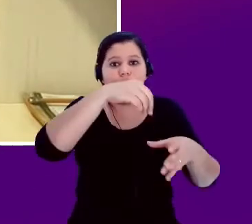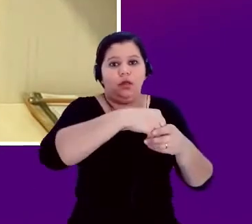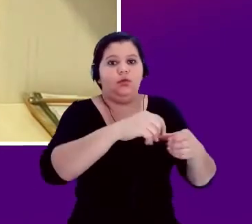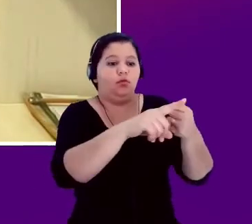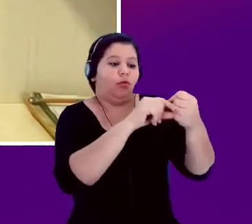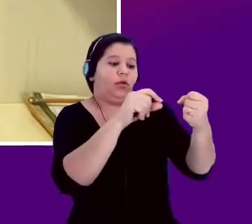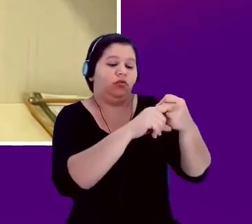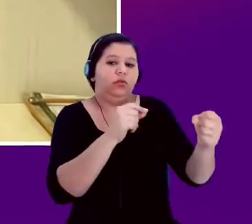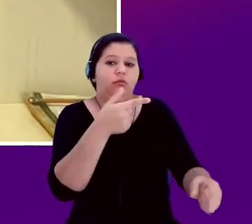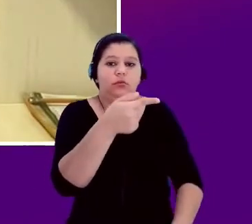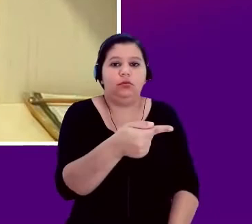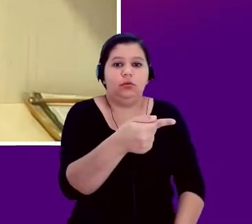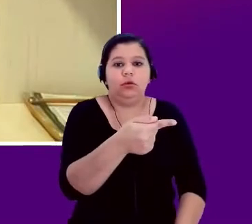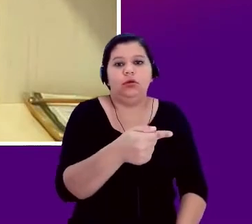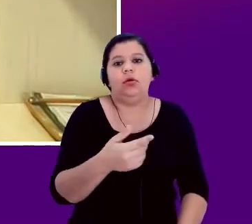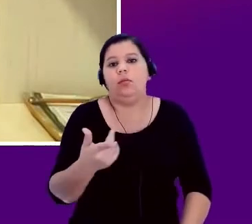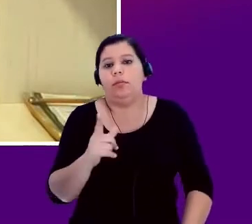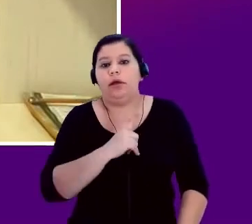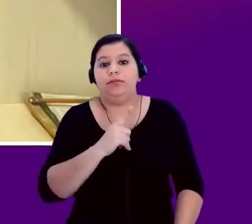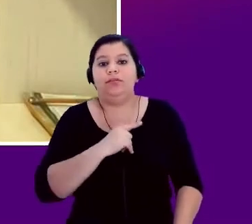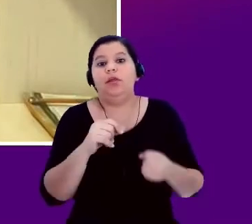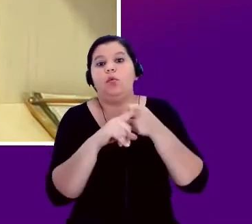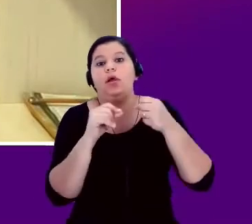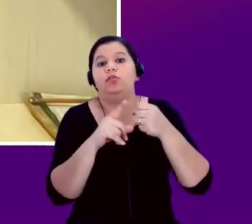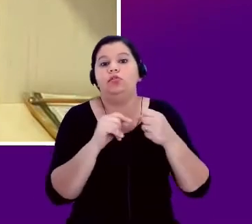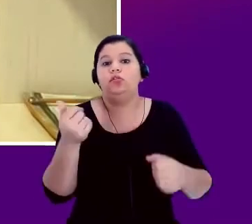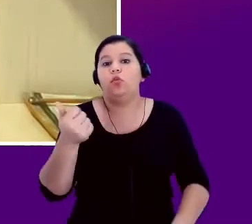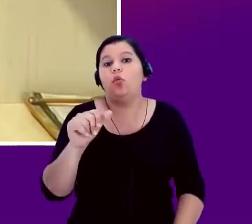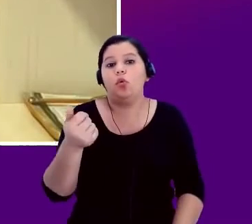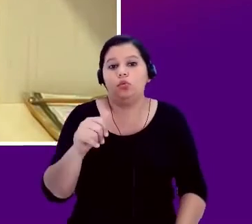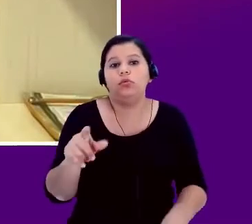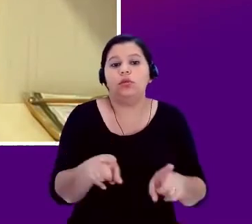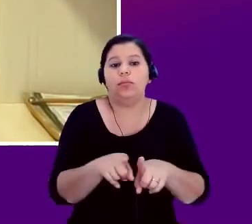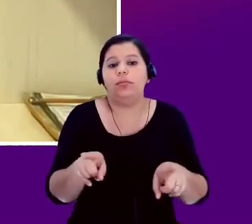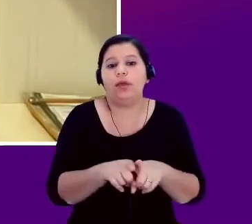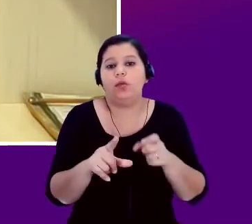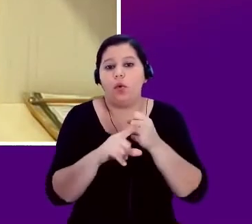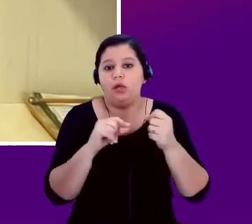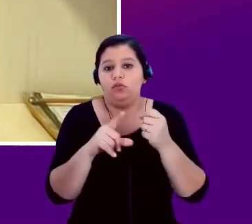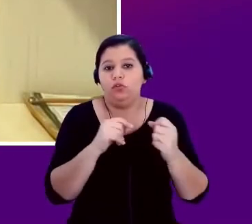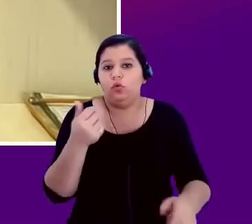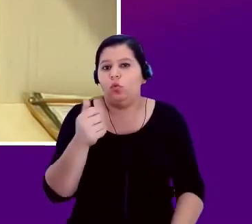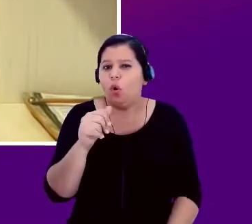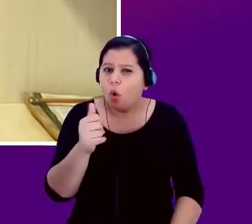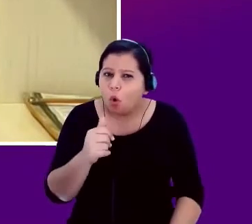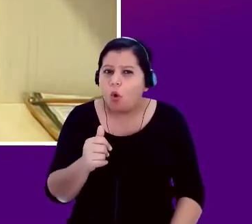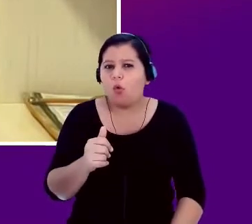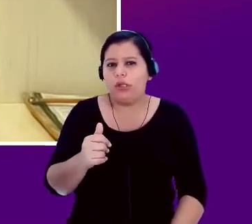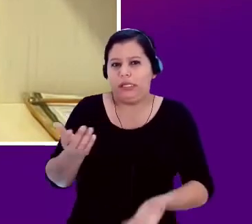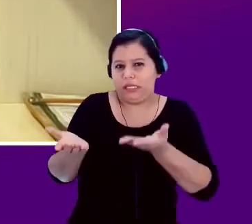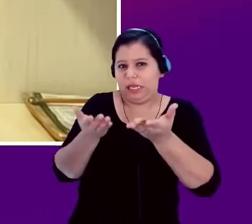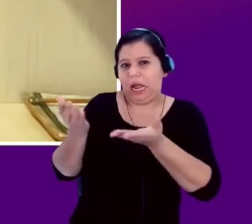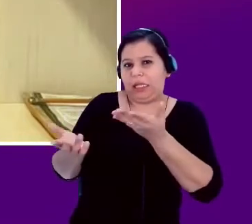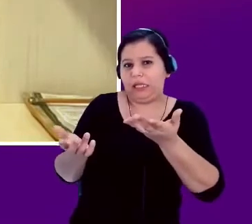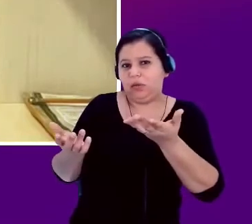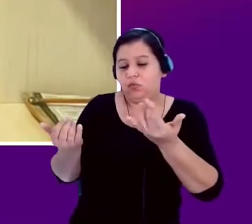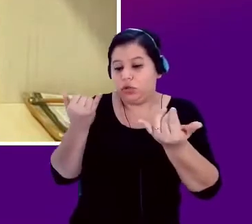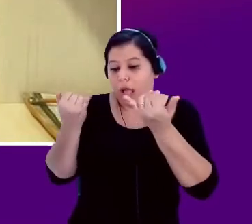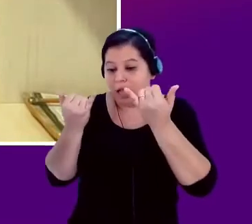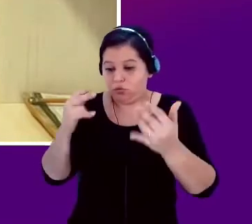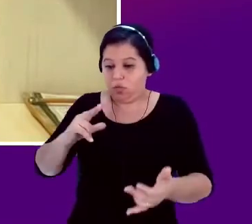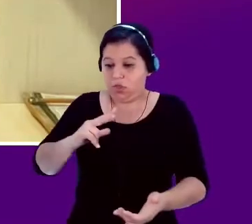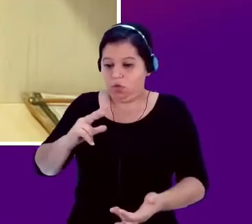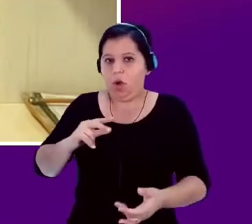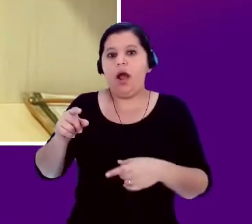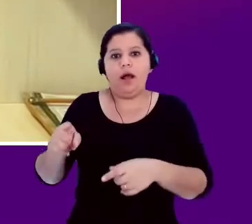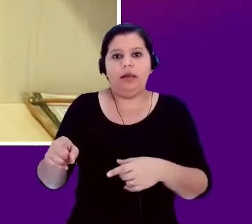mas que não encontram paralelo no artigo 11º. E, ao mesmo tempo, o artigo 11, que trata dos dados pessoais sensíveis, é um artigo que está aí